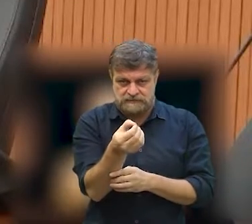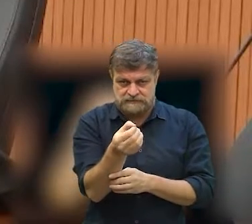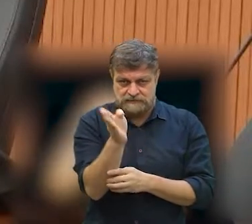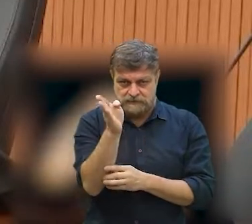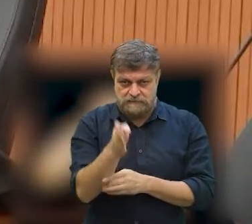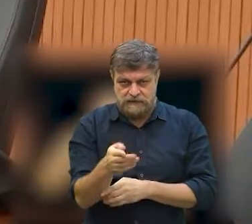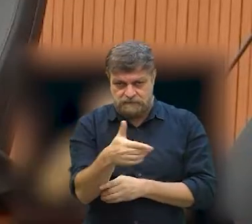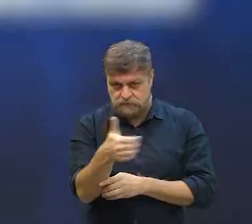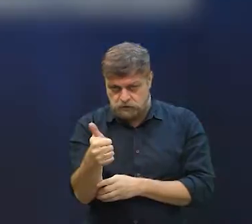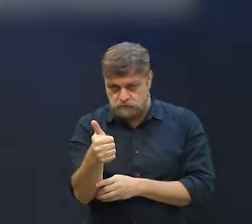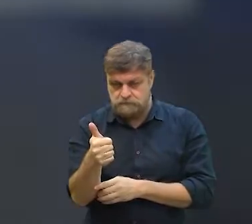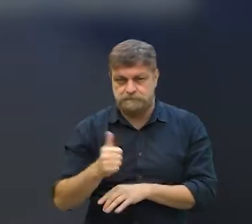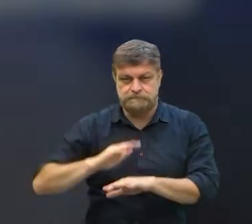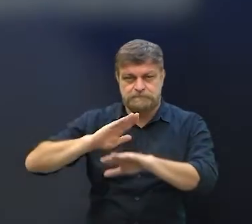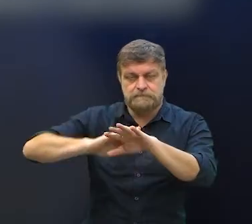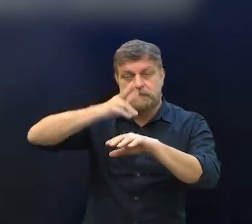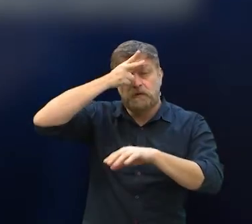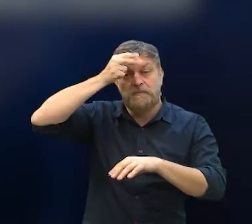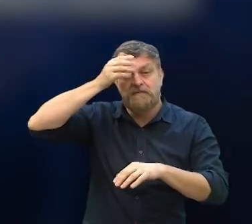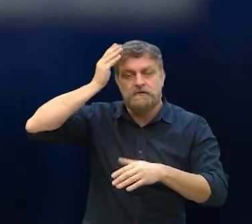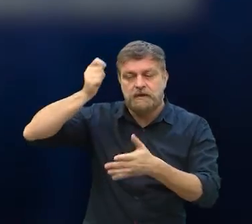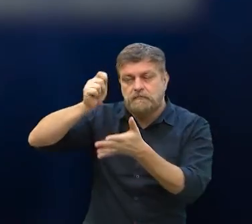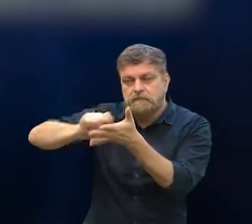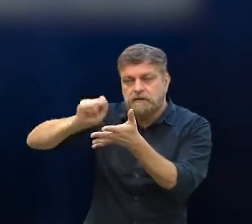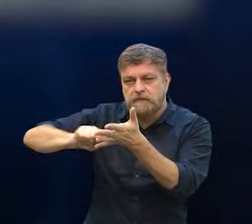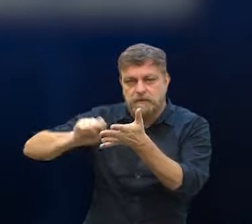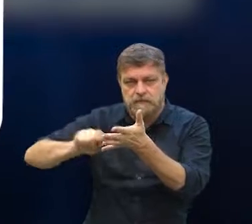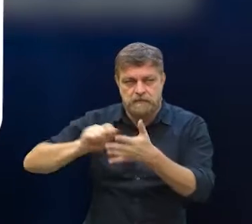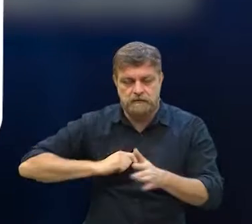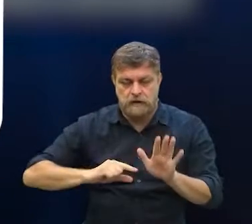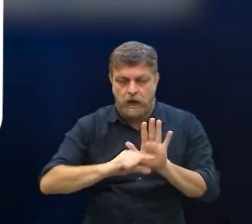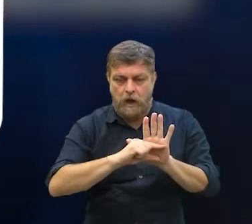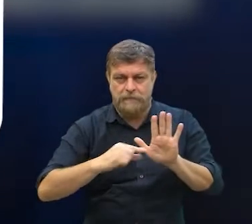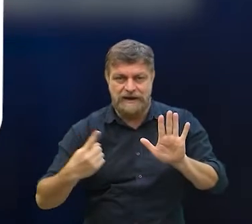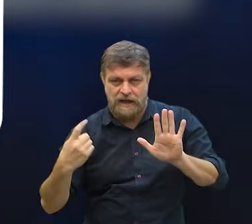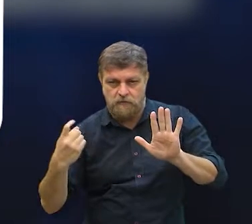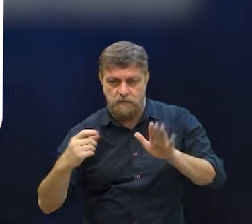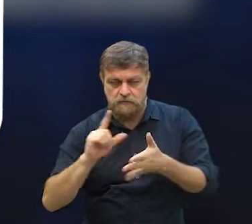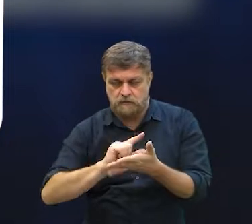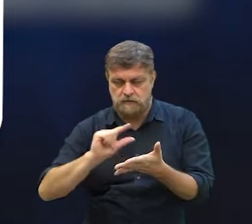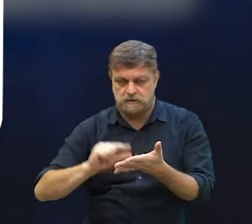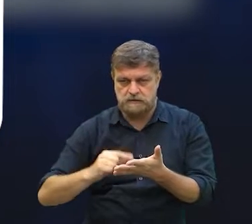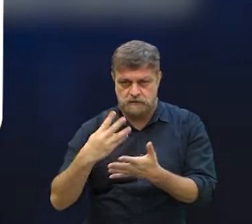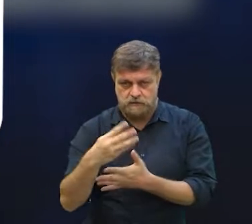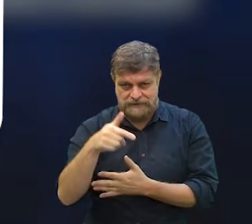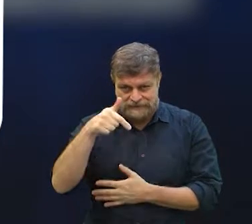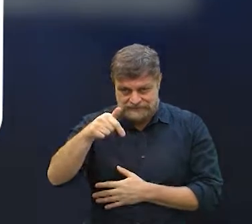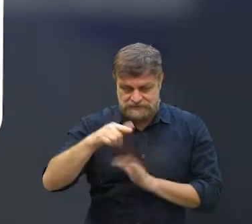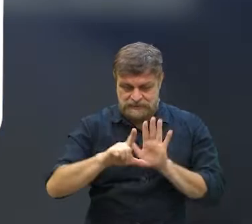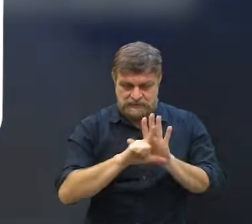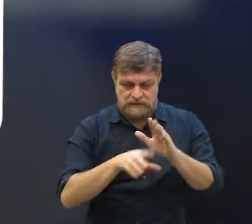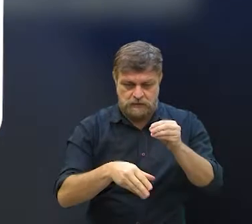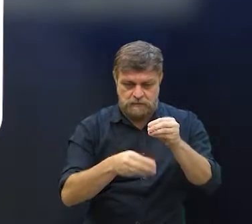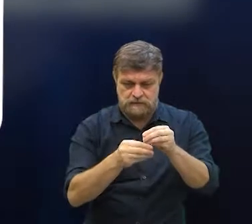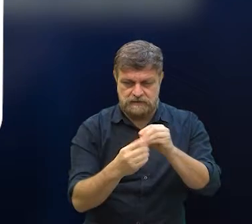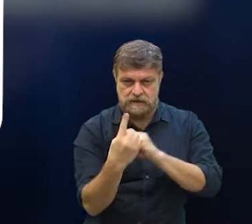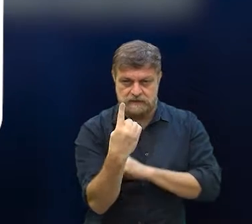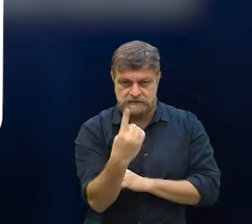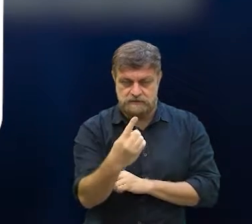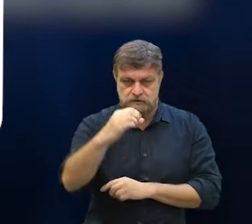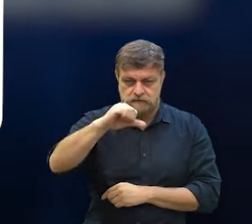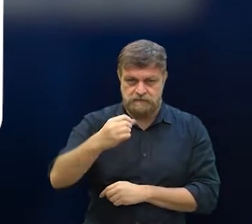60 deste ano, de autoria do prefeito municipal, que revoga o parágrafo único do artigo 47 da Lei